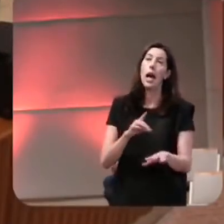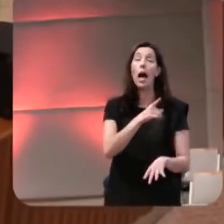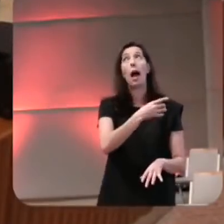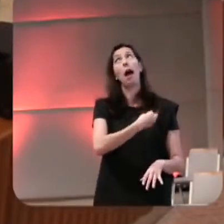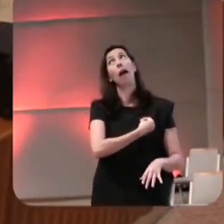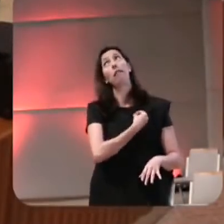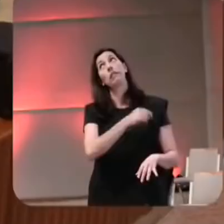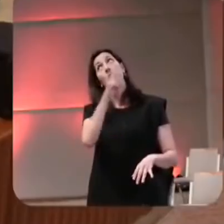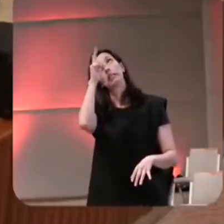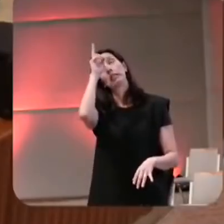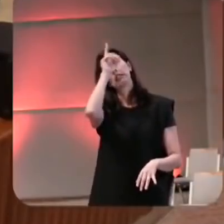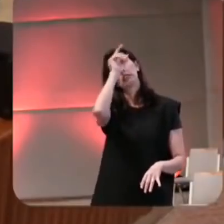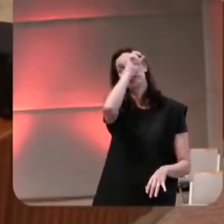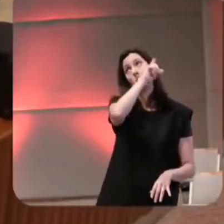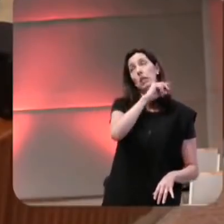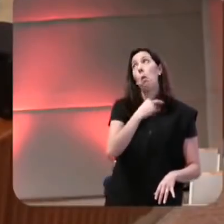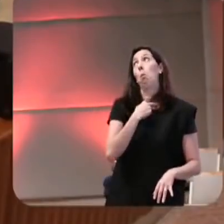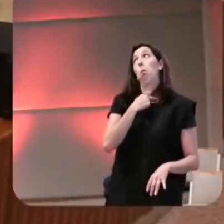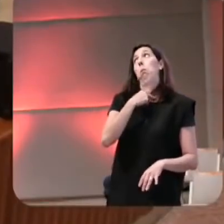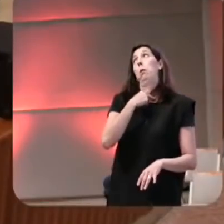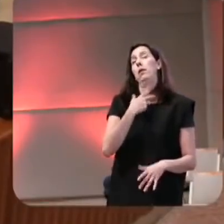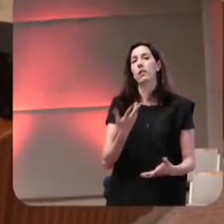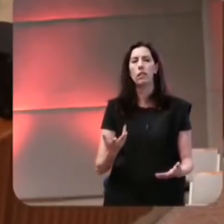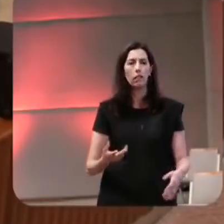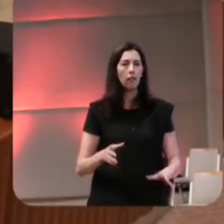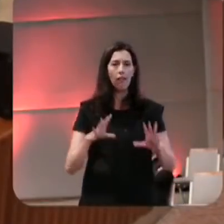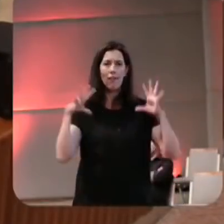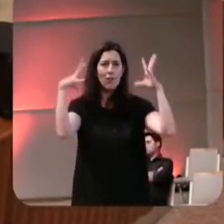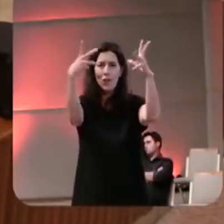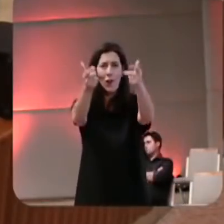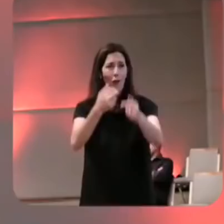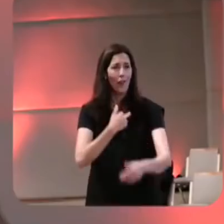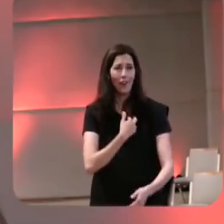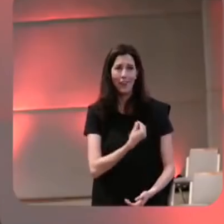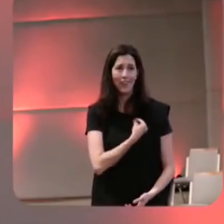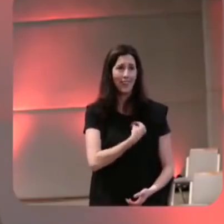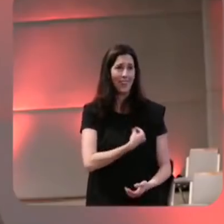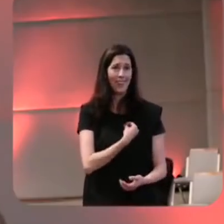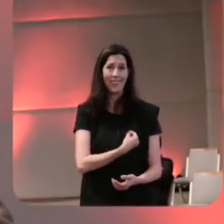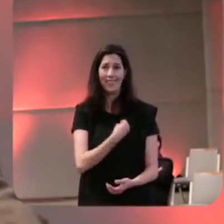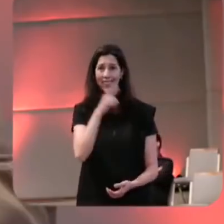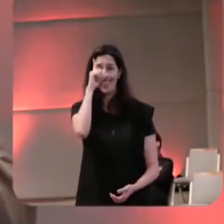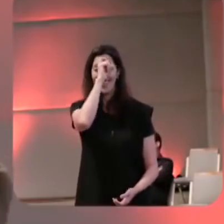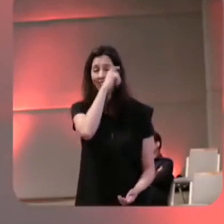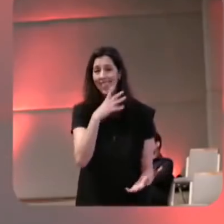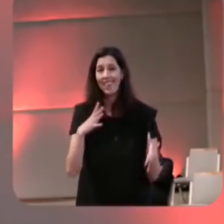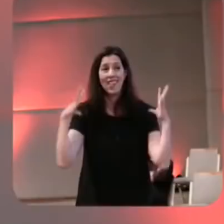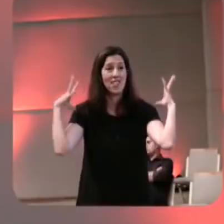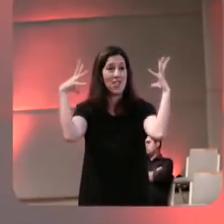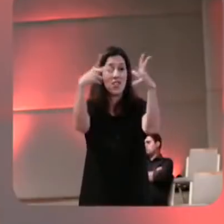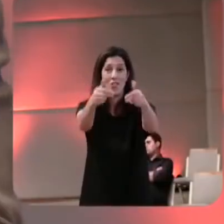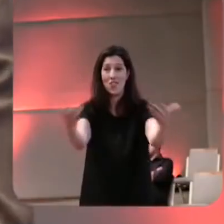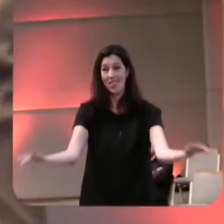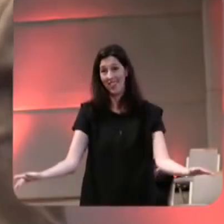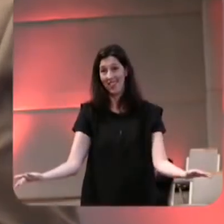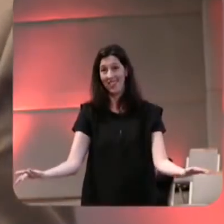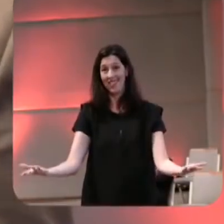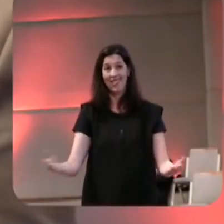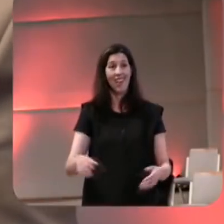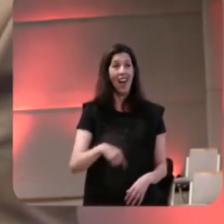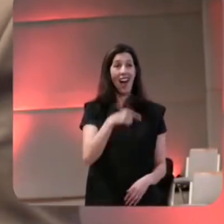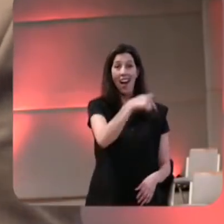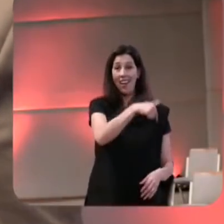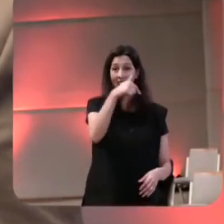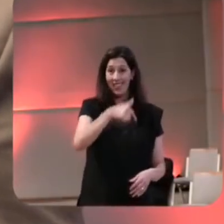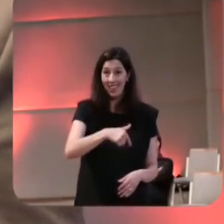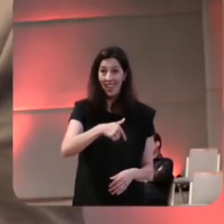gente é ocupada. Quem é que não tem vida ocupada aqui? Fala para mim. Nesse mundo que é uma correria tão